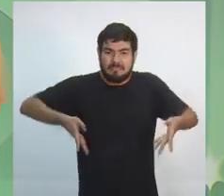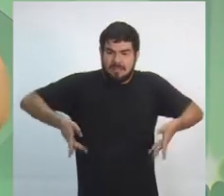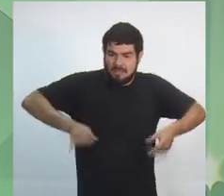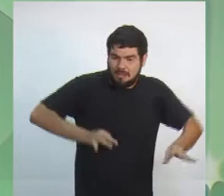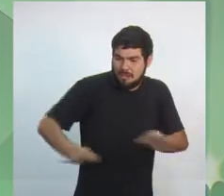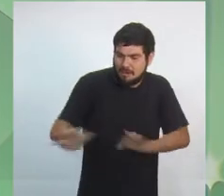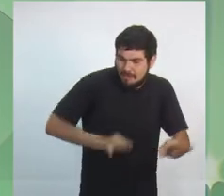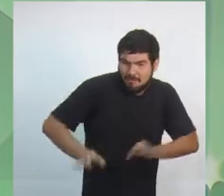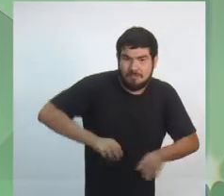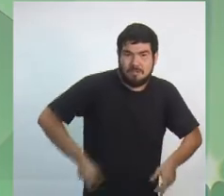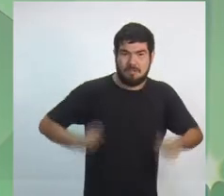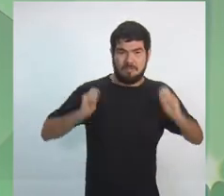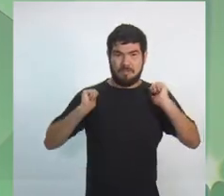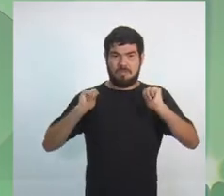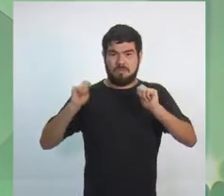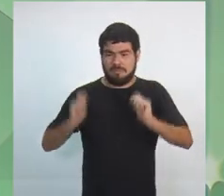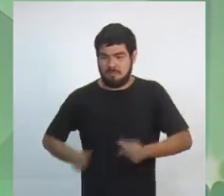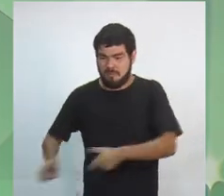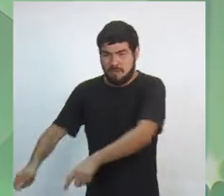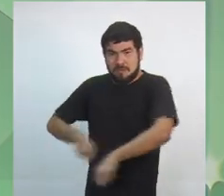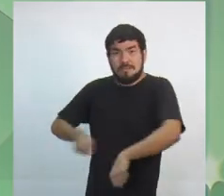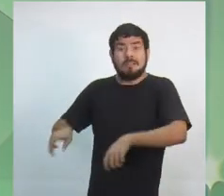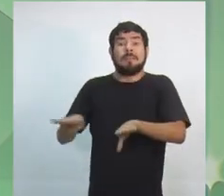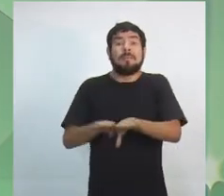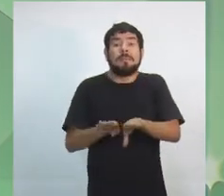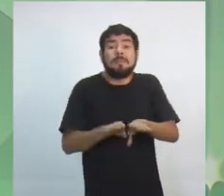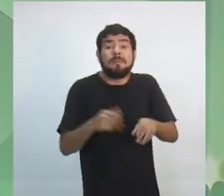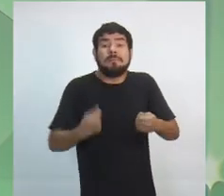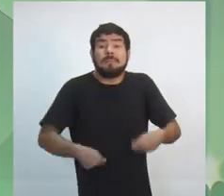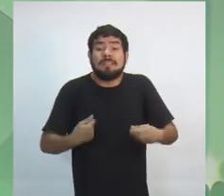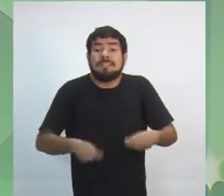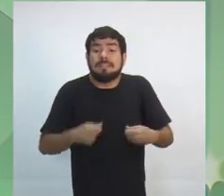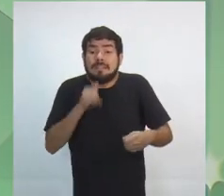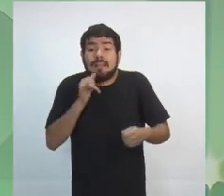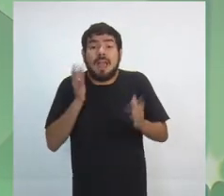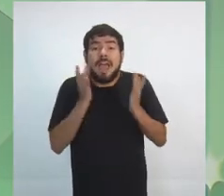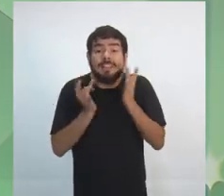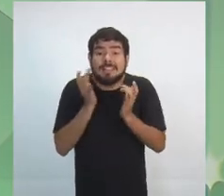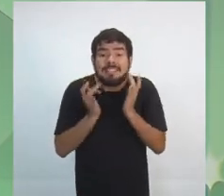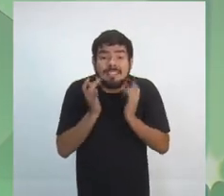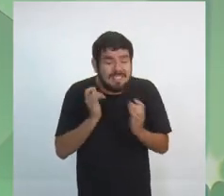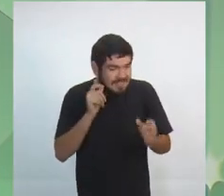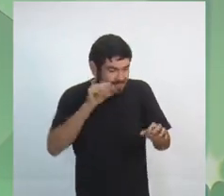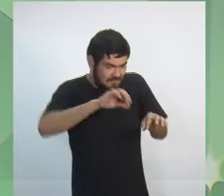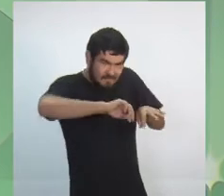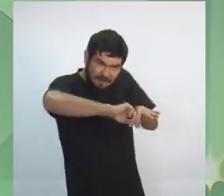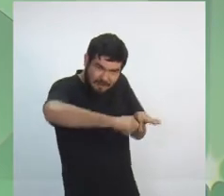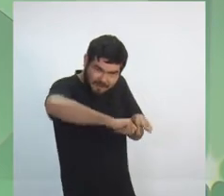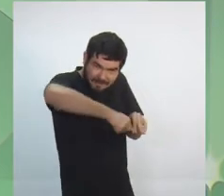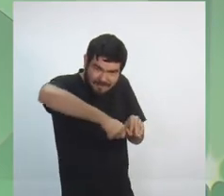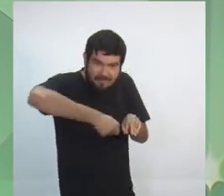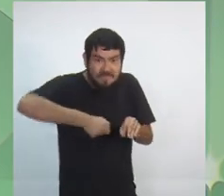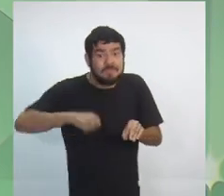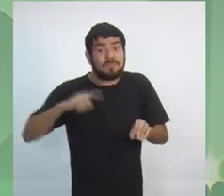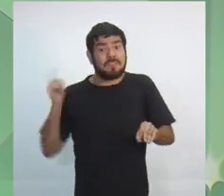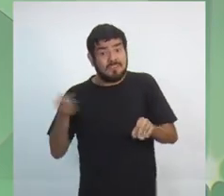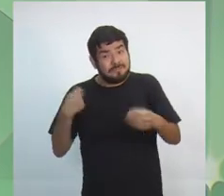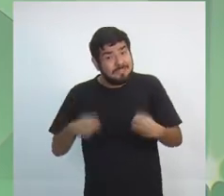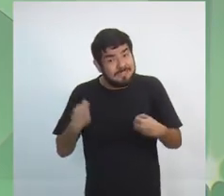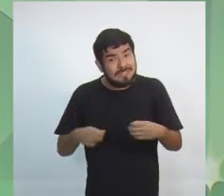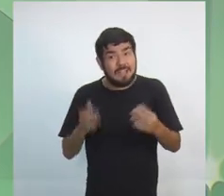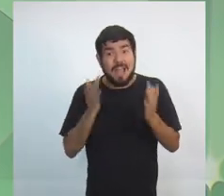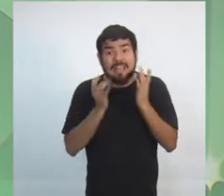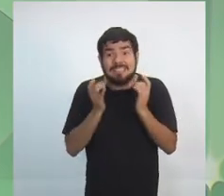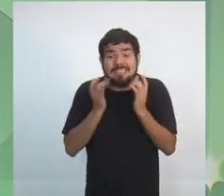de camareiras e tudo mais, mas você precisa, por exemplo, investir no artesanato. E nós precisamos ter um artesanato que não prejudique